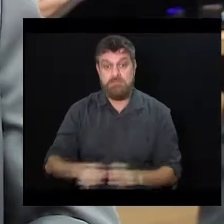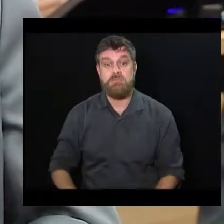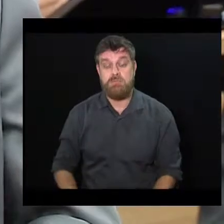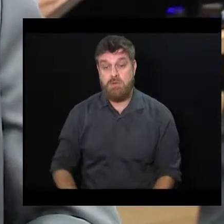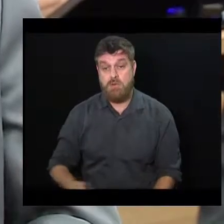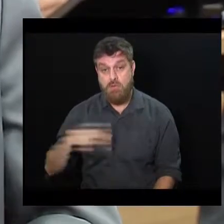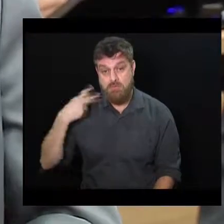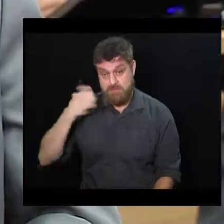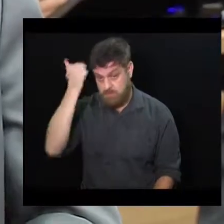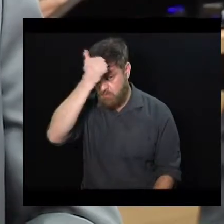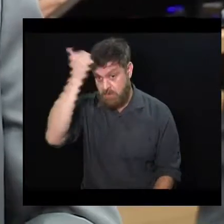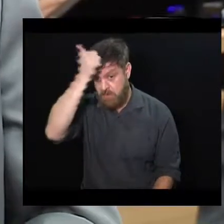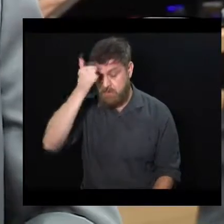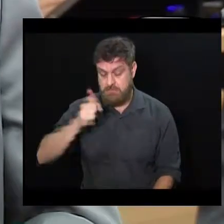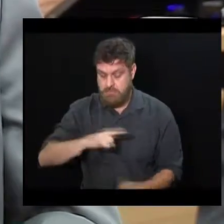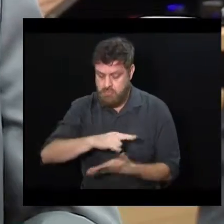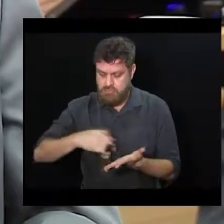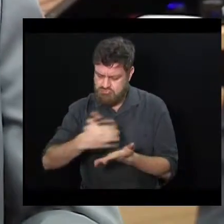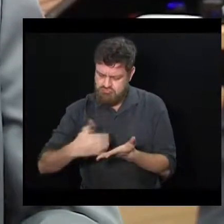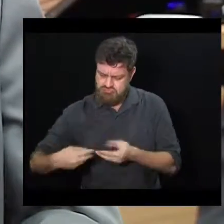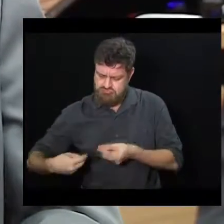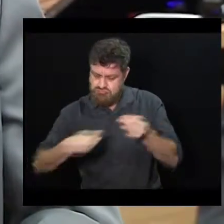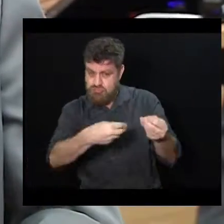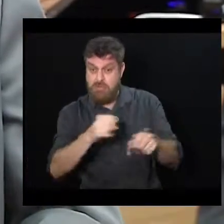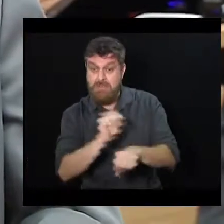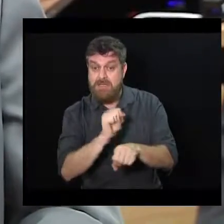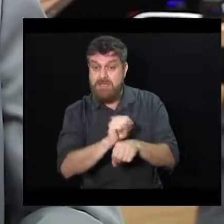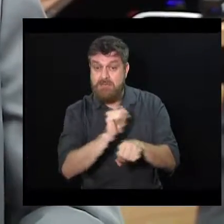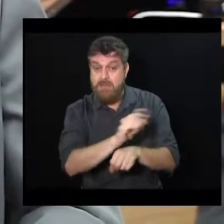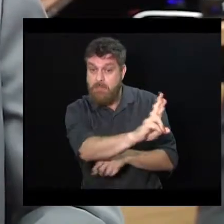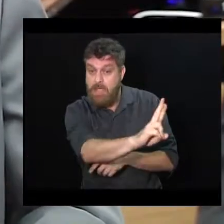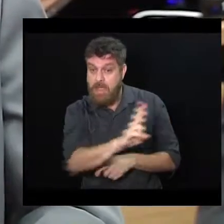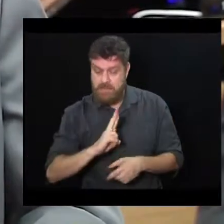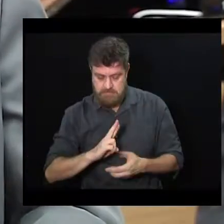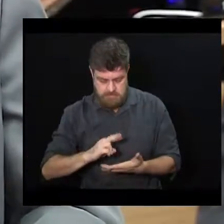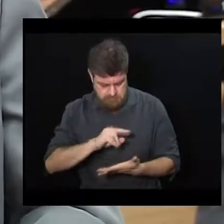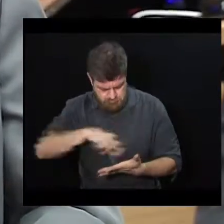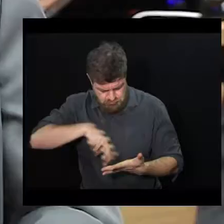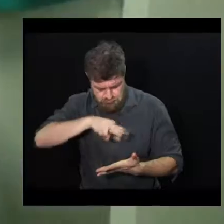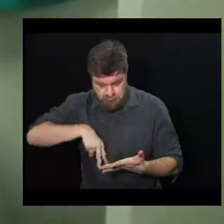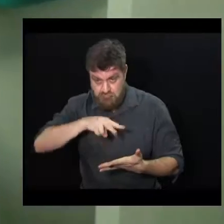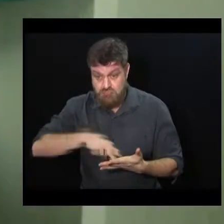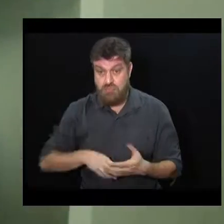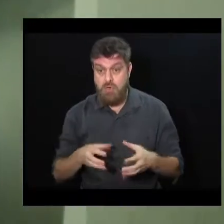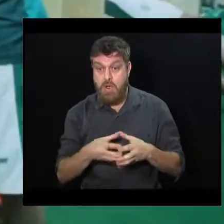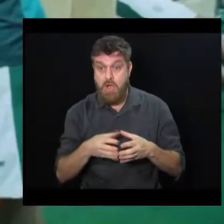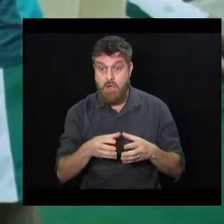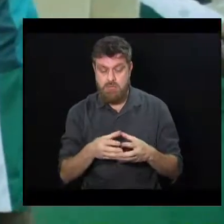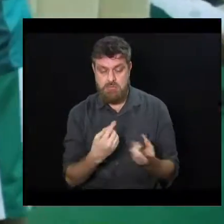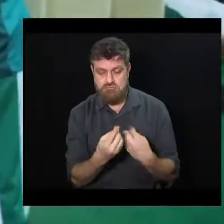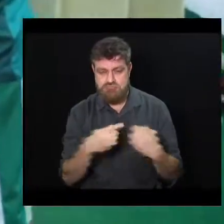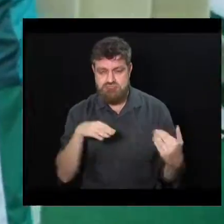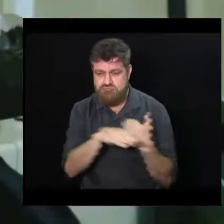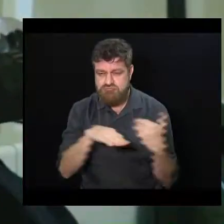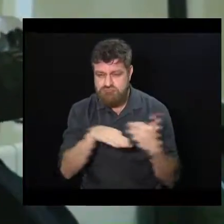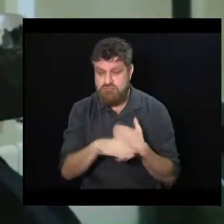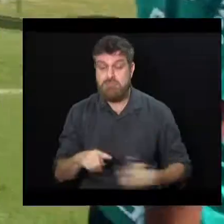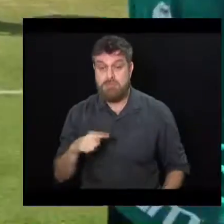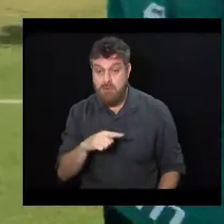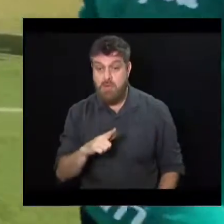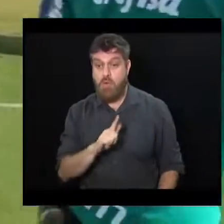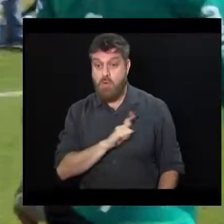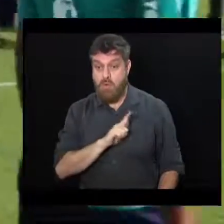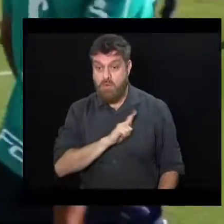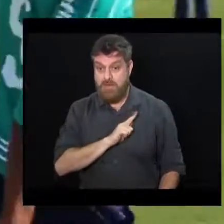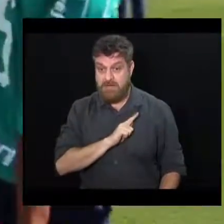da Farmácia recebe resposta da moção enviada ao Departamento de Estradas e Rodagens. No esporte, Guarani recebe o